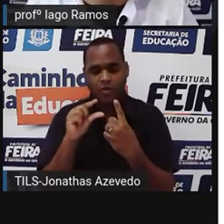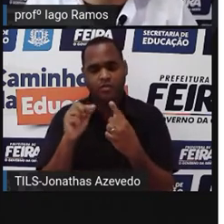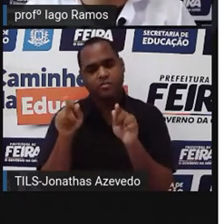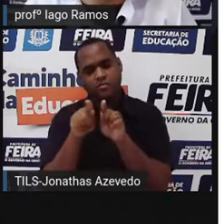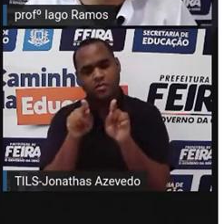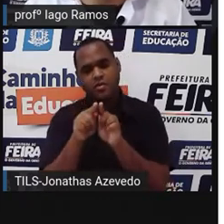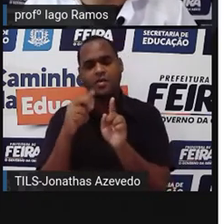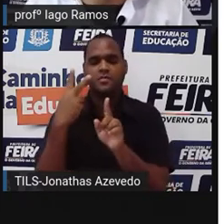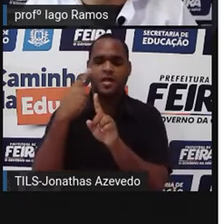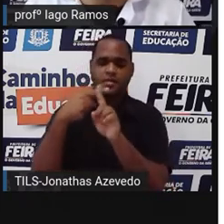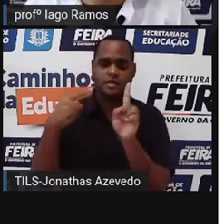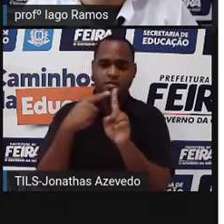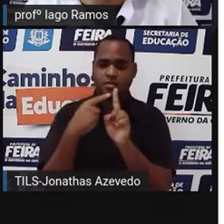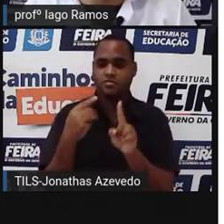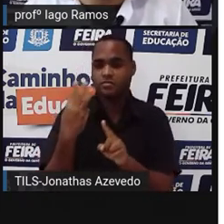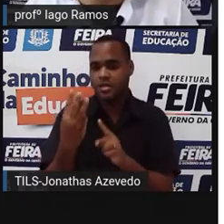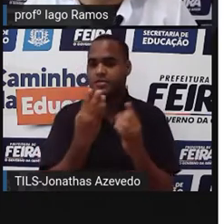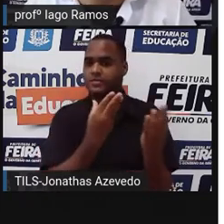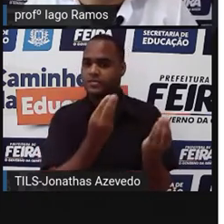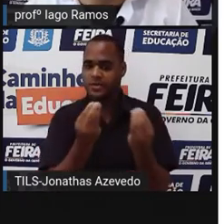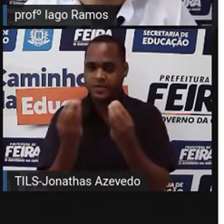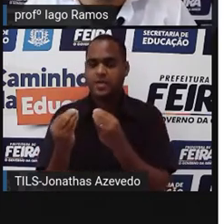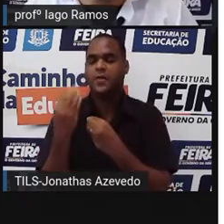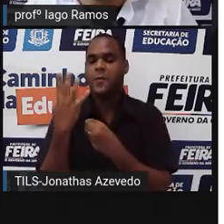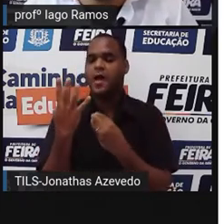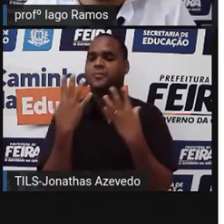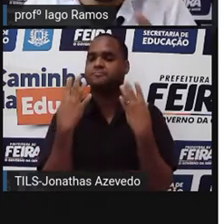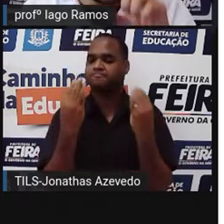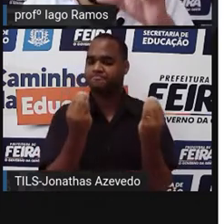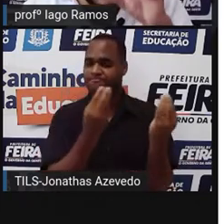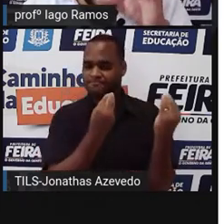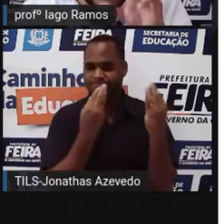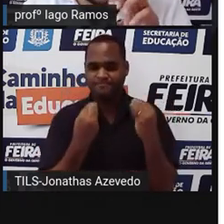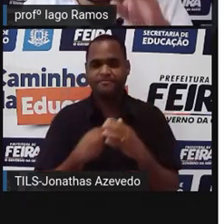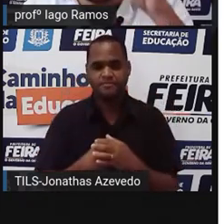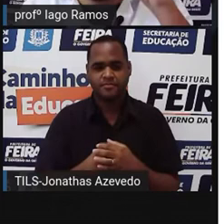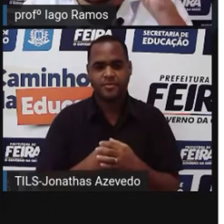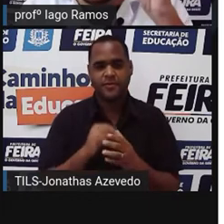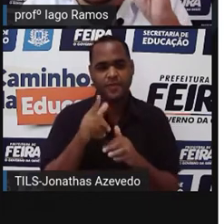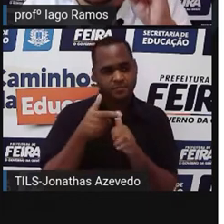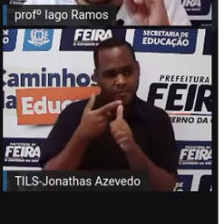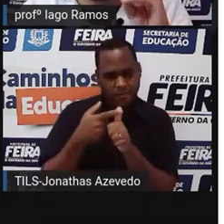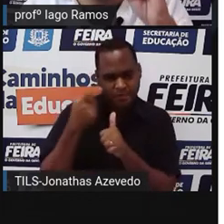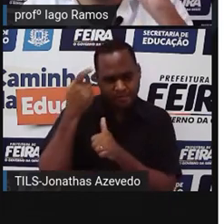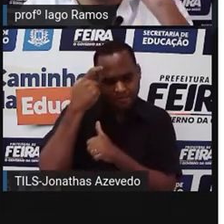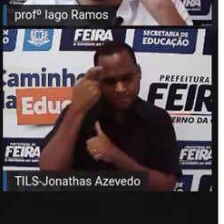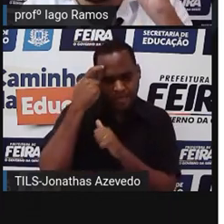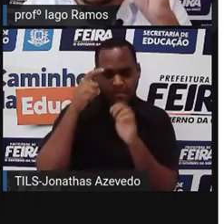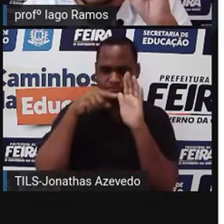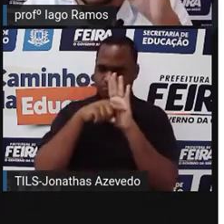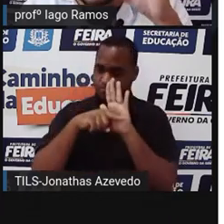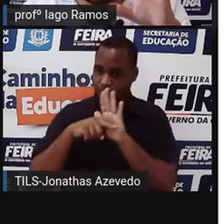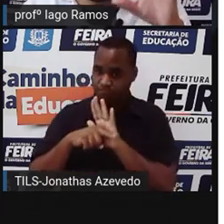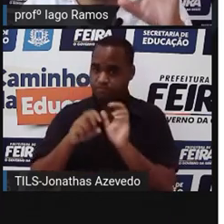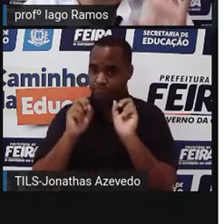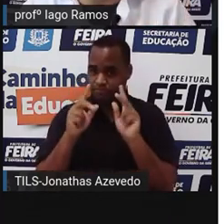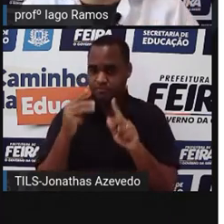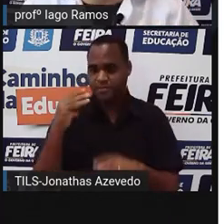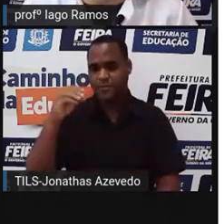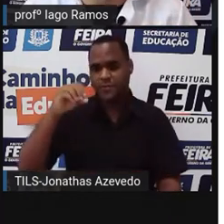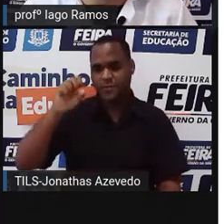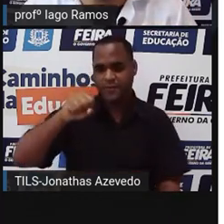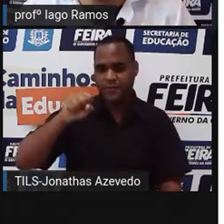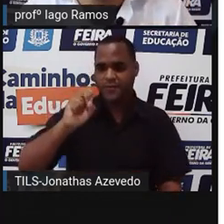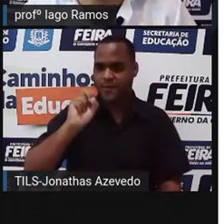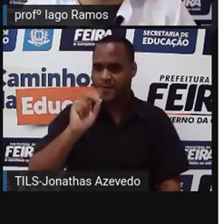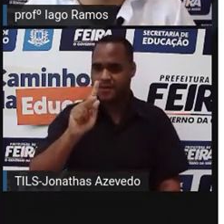2 para metade. 3 para a maioria e 4 para bastante. Mas pensa, avalia direitinho. É por isso que eu te dou sempre 30